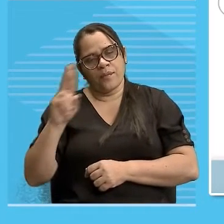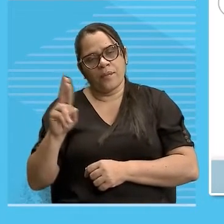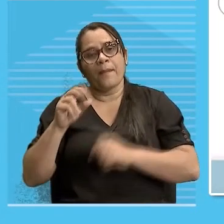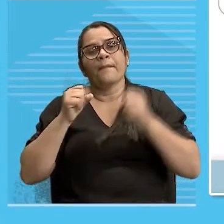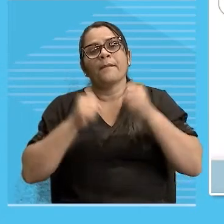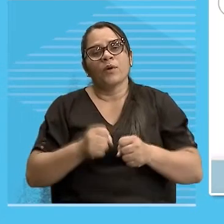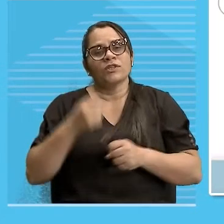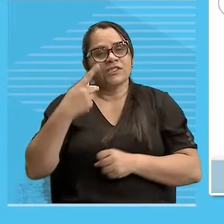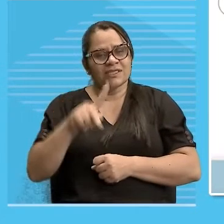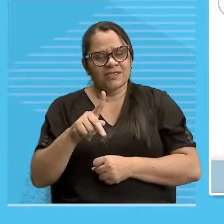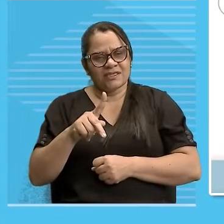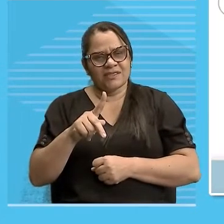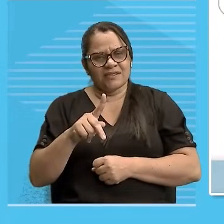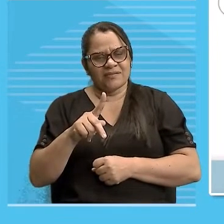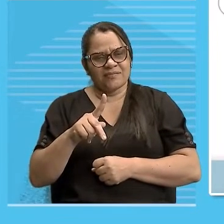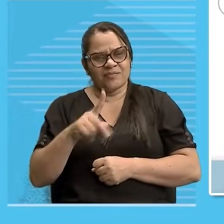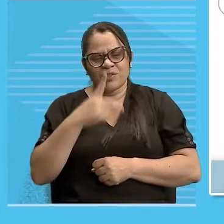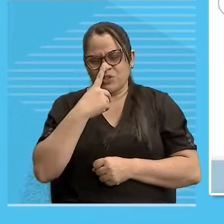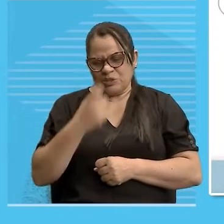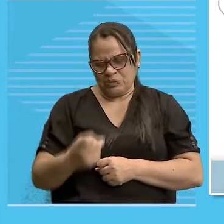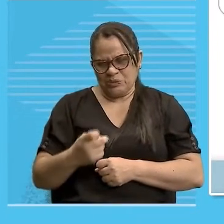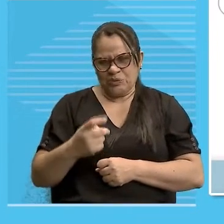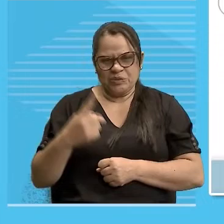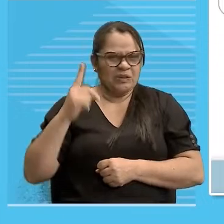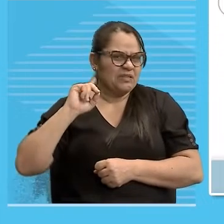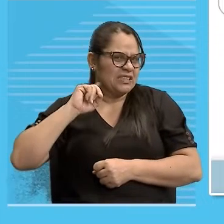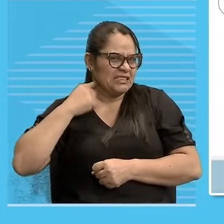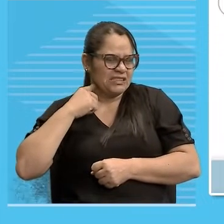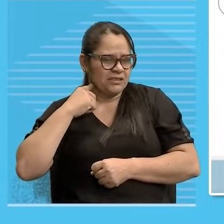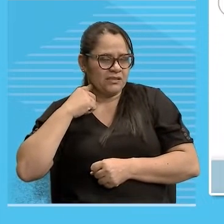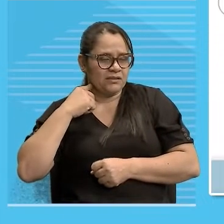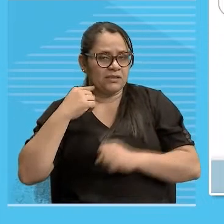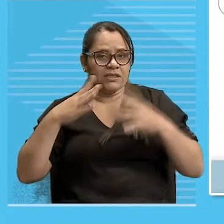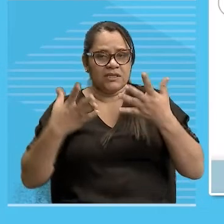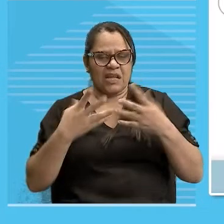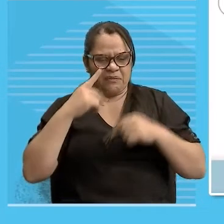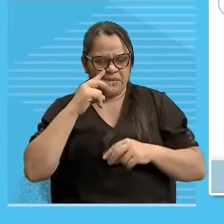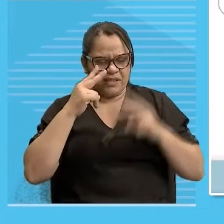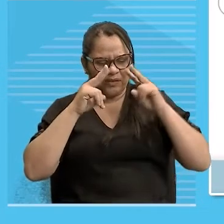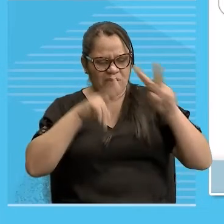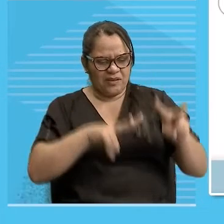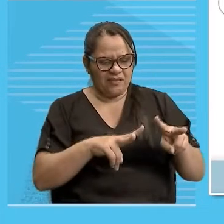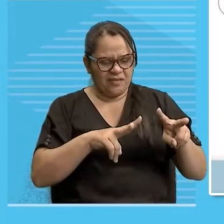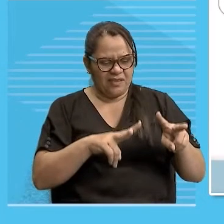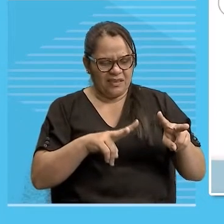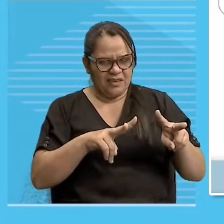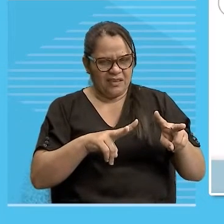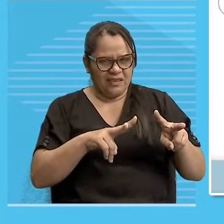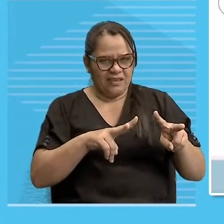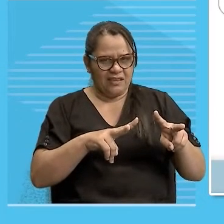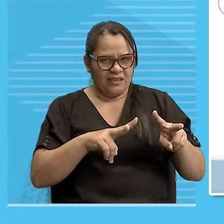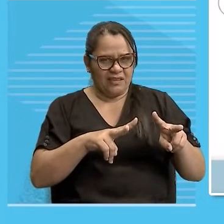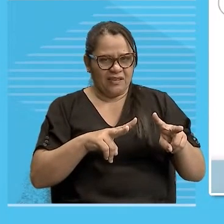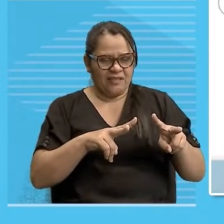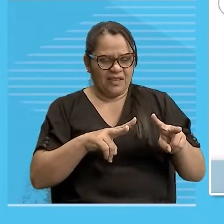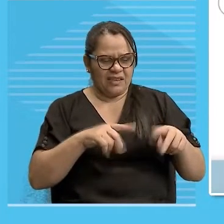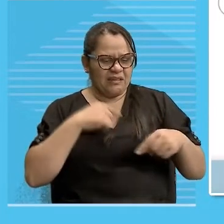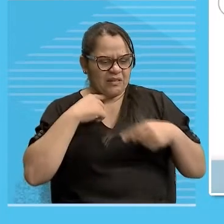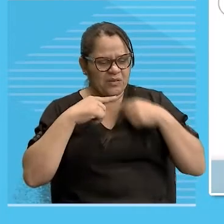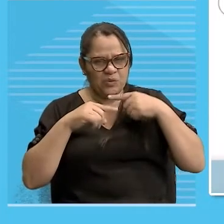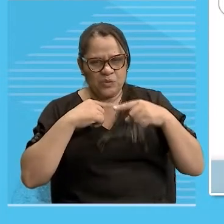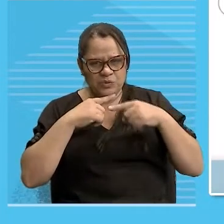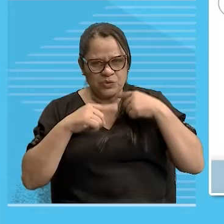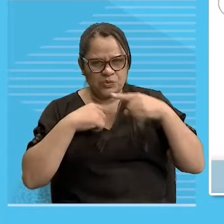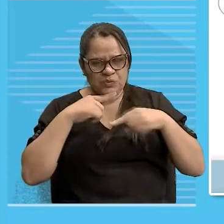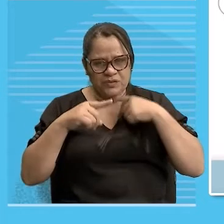uma gororoba, chama de comida. Aí dentro da gororoba tem aquela verme se mexendo. Ah, que horror. É por